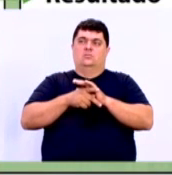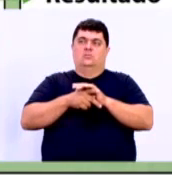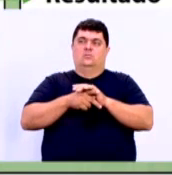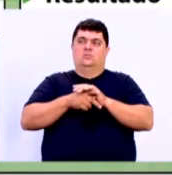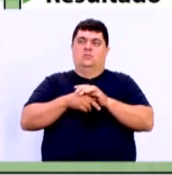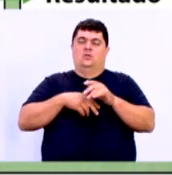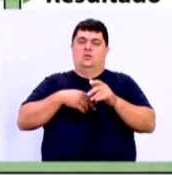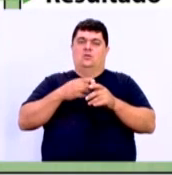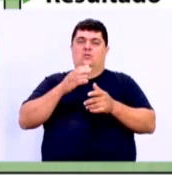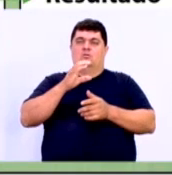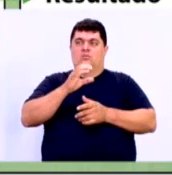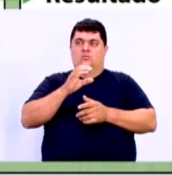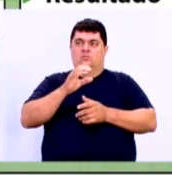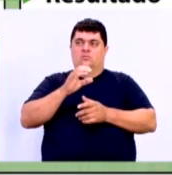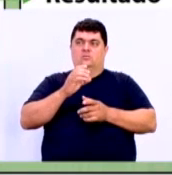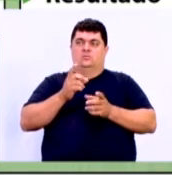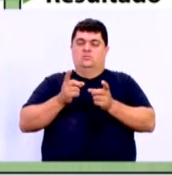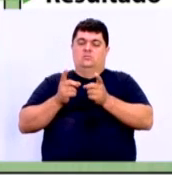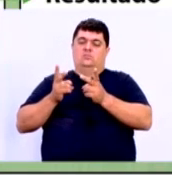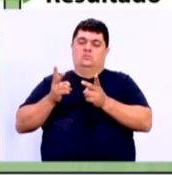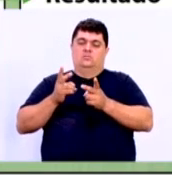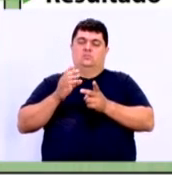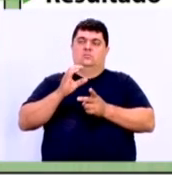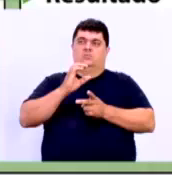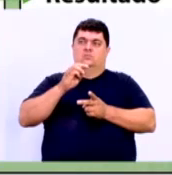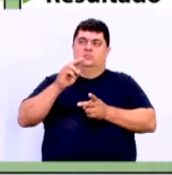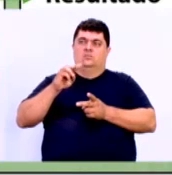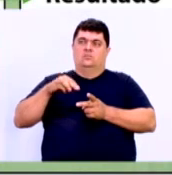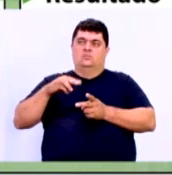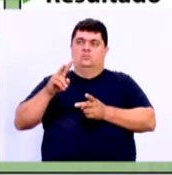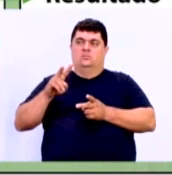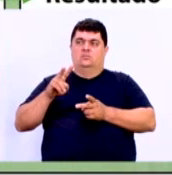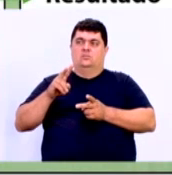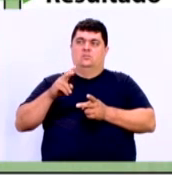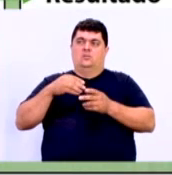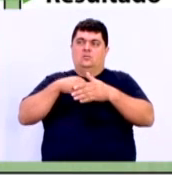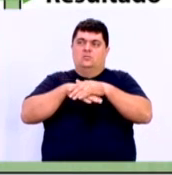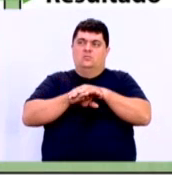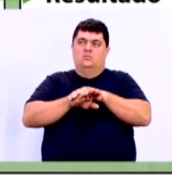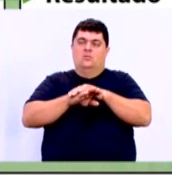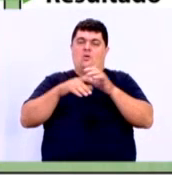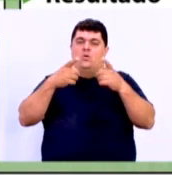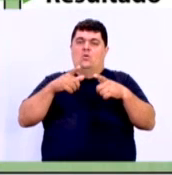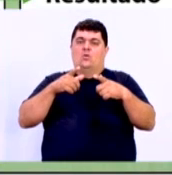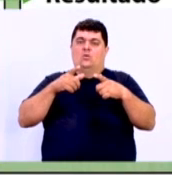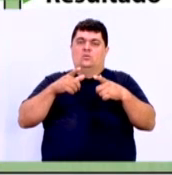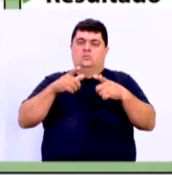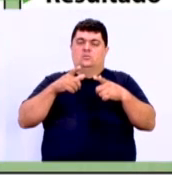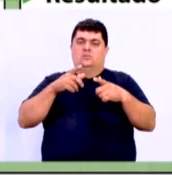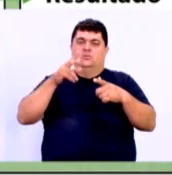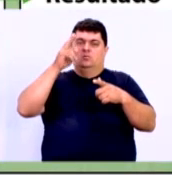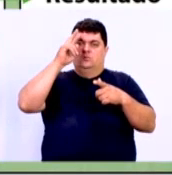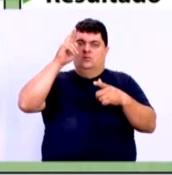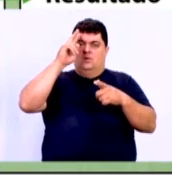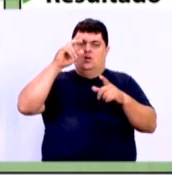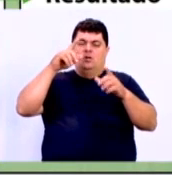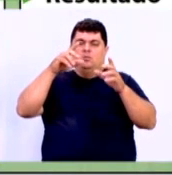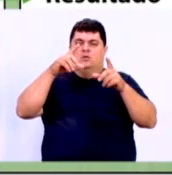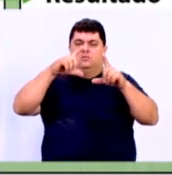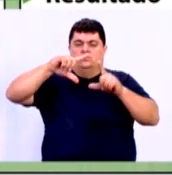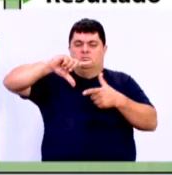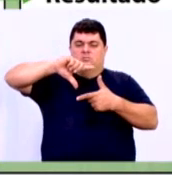quê? O custo dos produtos vendidos. Quando ele vai para o estoque da empresa, onde ele entra? Lembra daquele quadrinho da aula